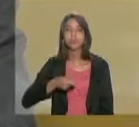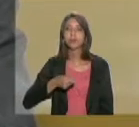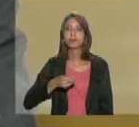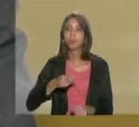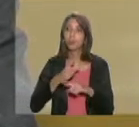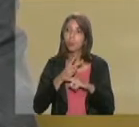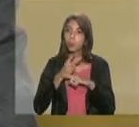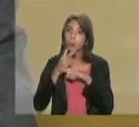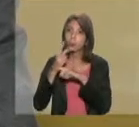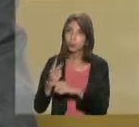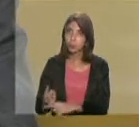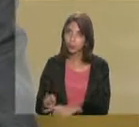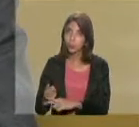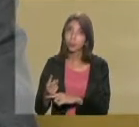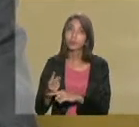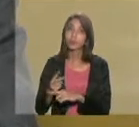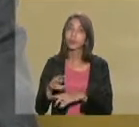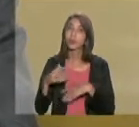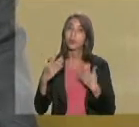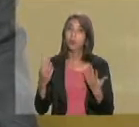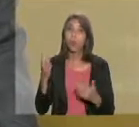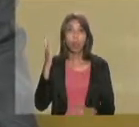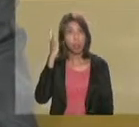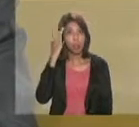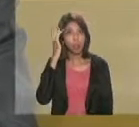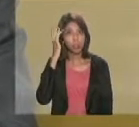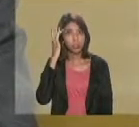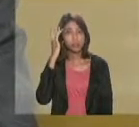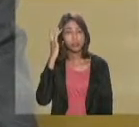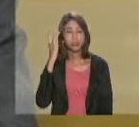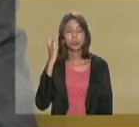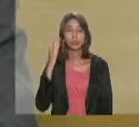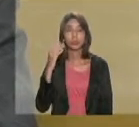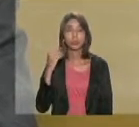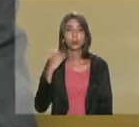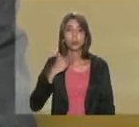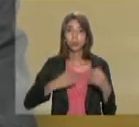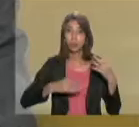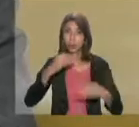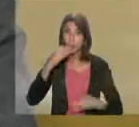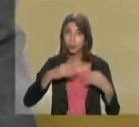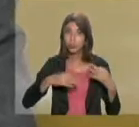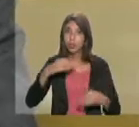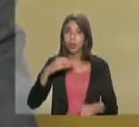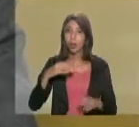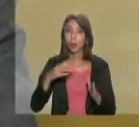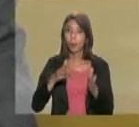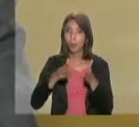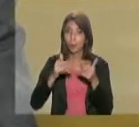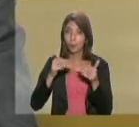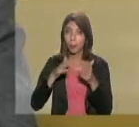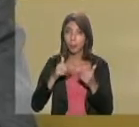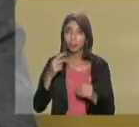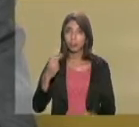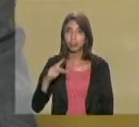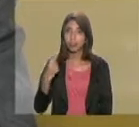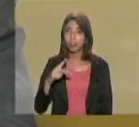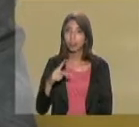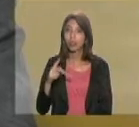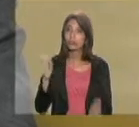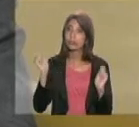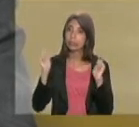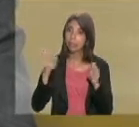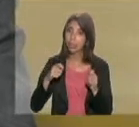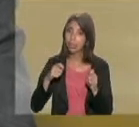recorrer. Então, acho que um tribunal arbitral para este tipo de demanda, a possibilidade